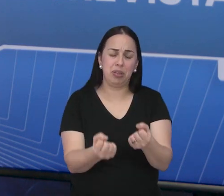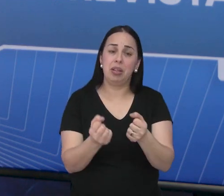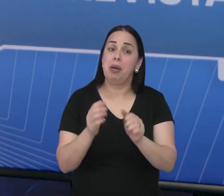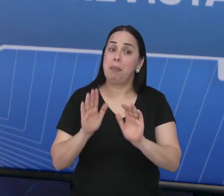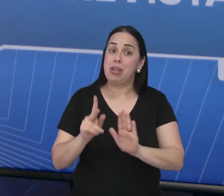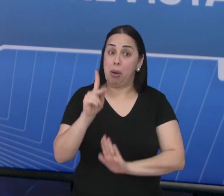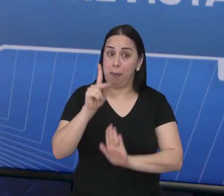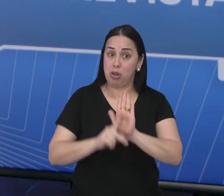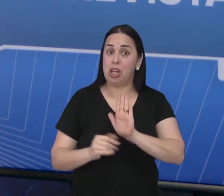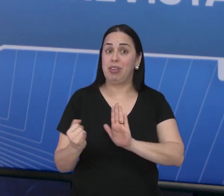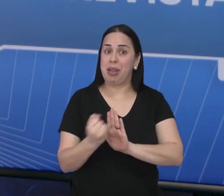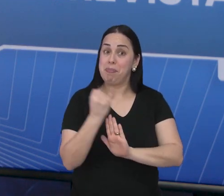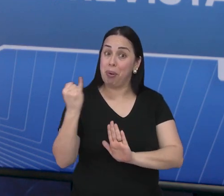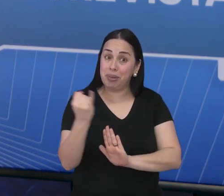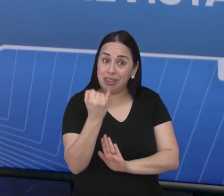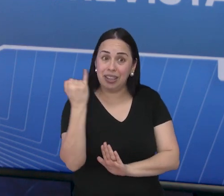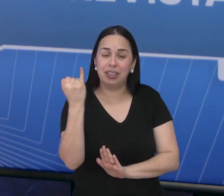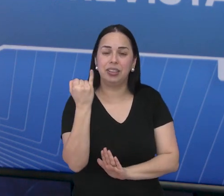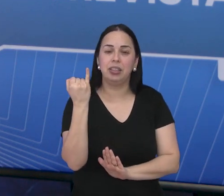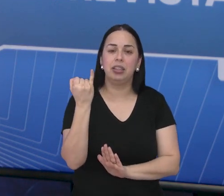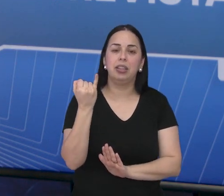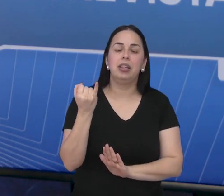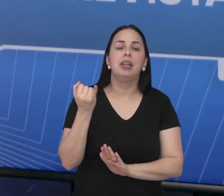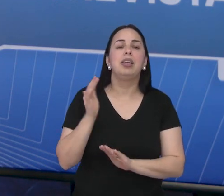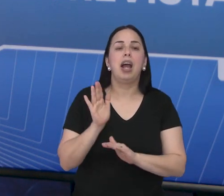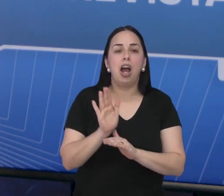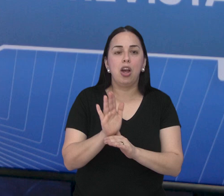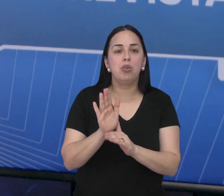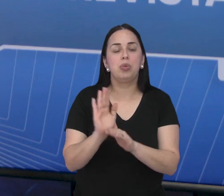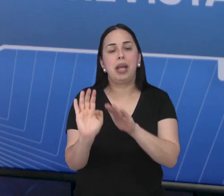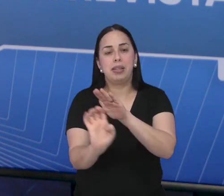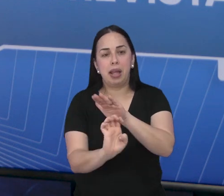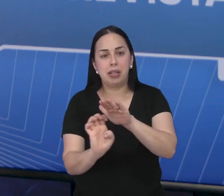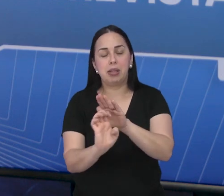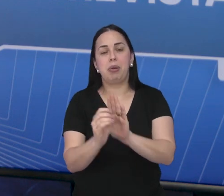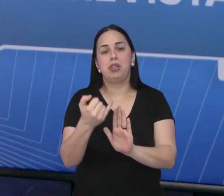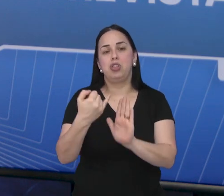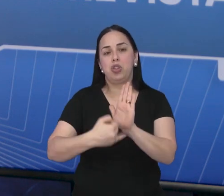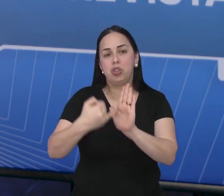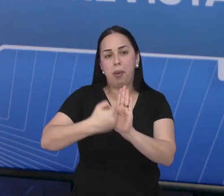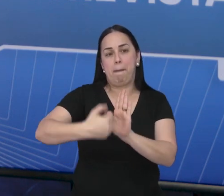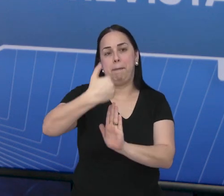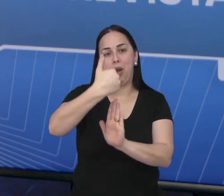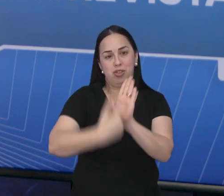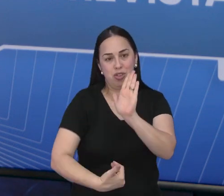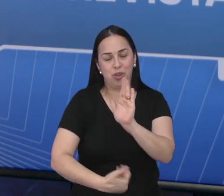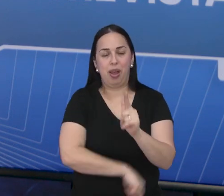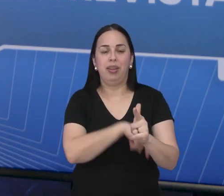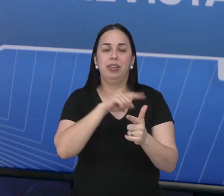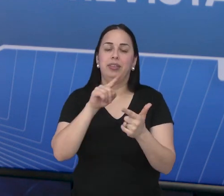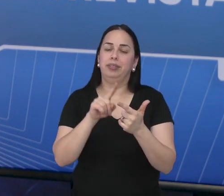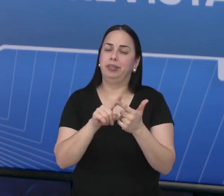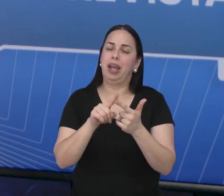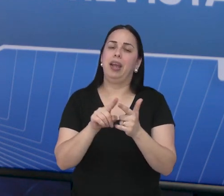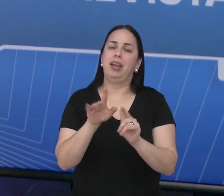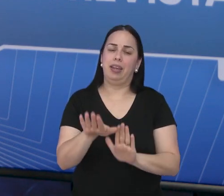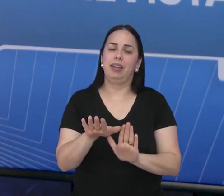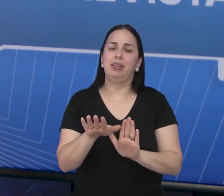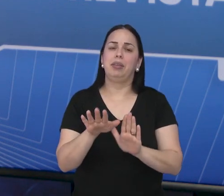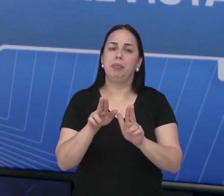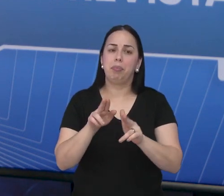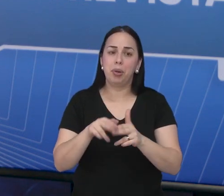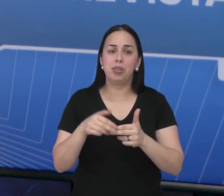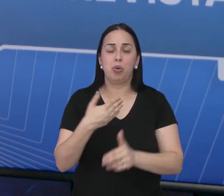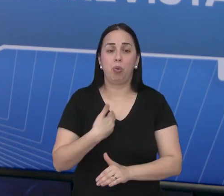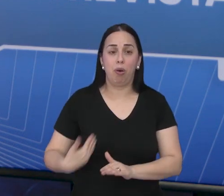ser um projeto muito importante, porque eles ainda auxiliam as empresas nos impostos, tem uma participação